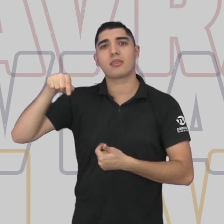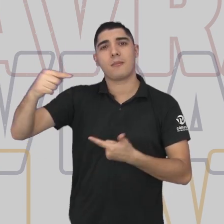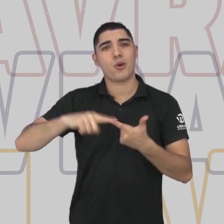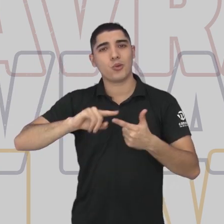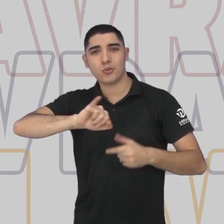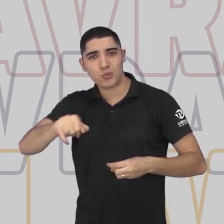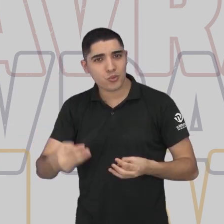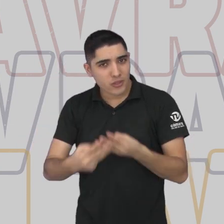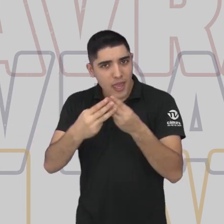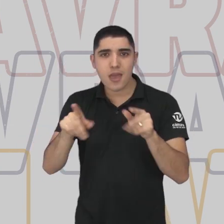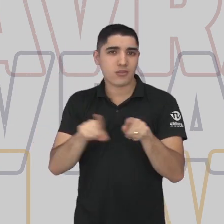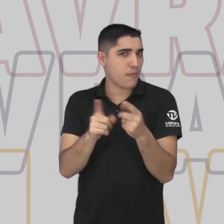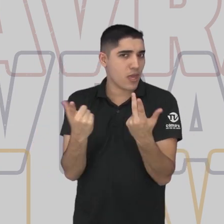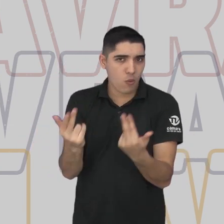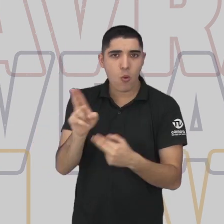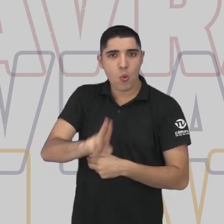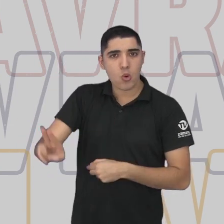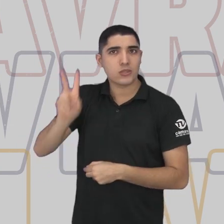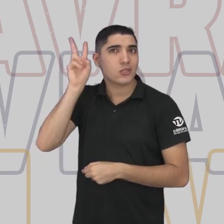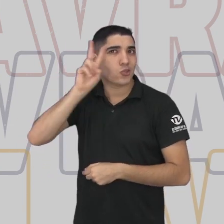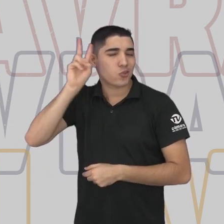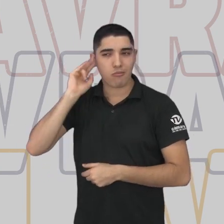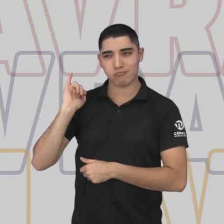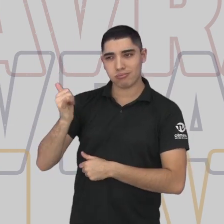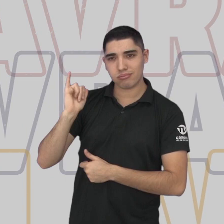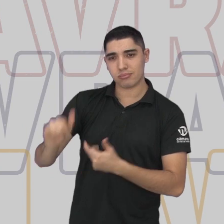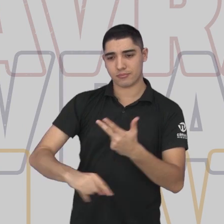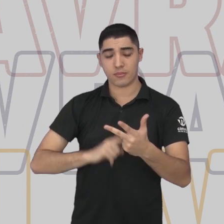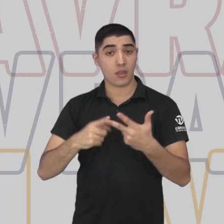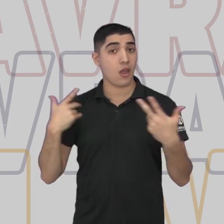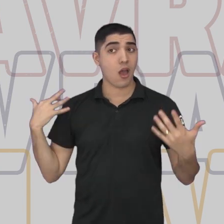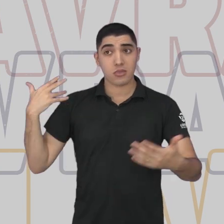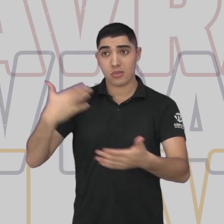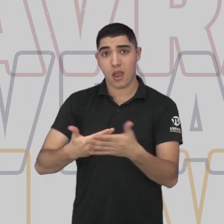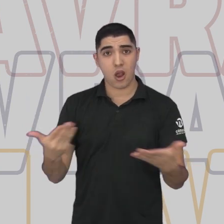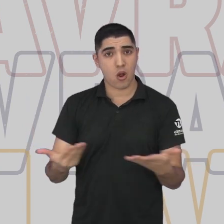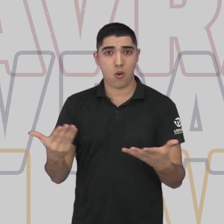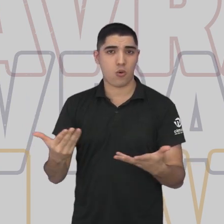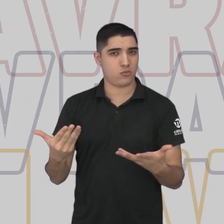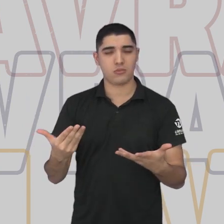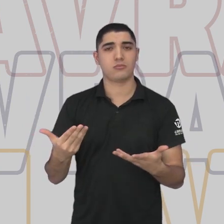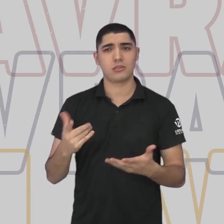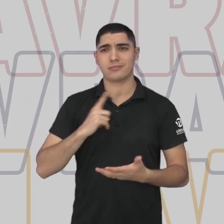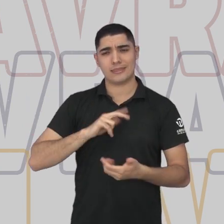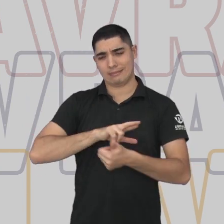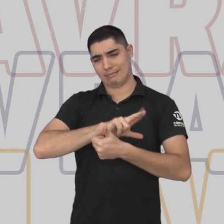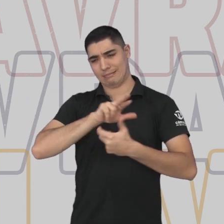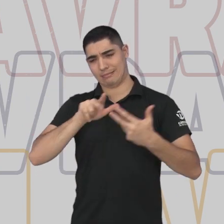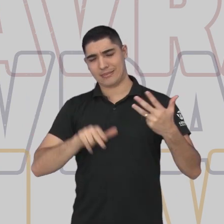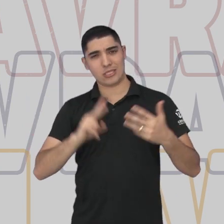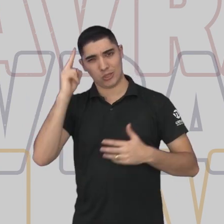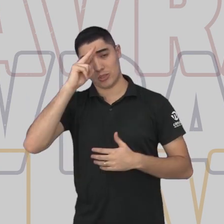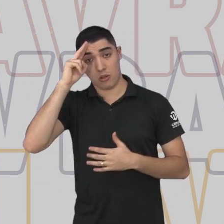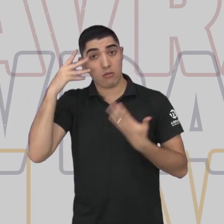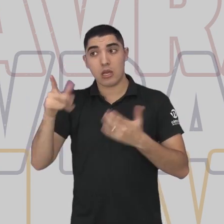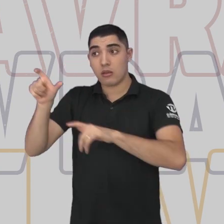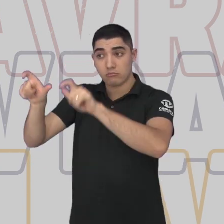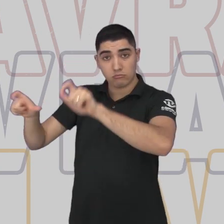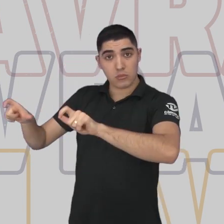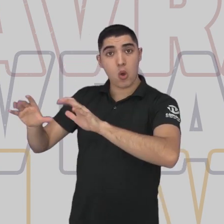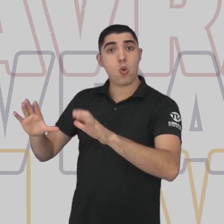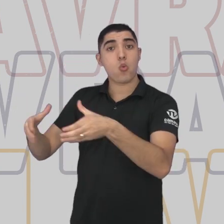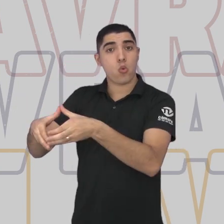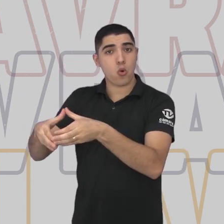judeus, depois também, né? No mundo hoje, a gente sempre tem várias histórias. E os indígenas